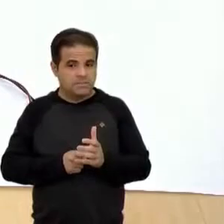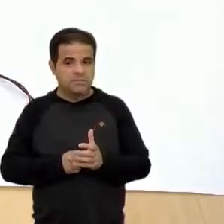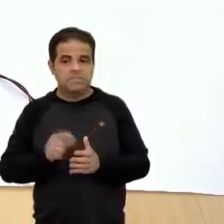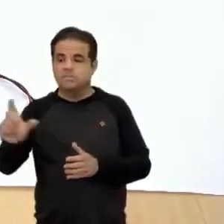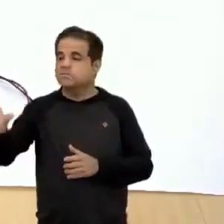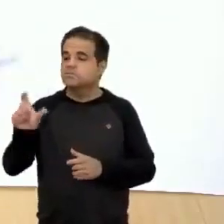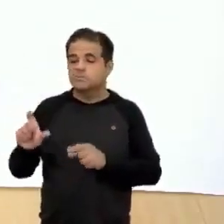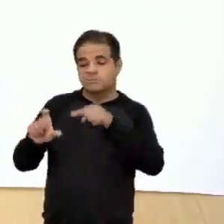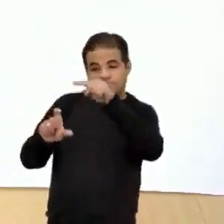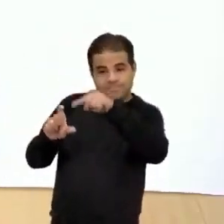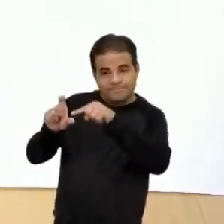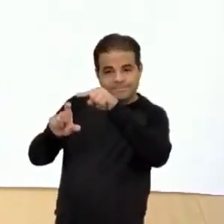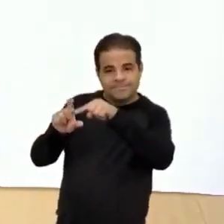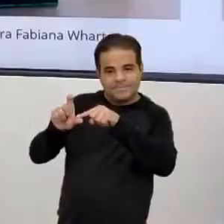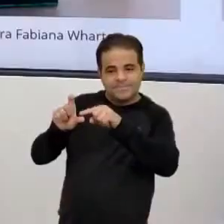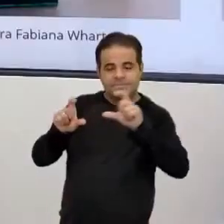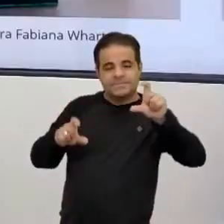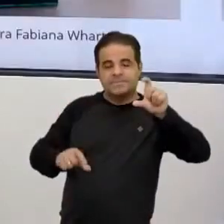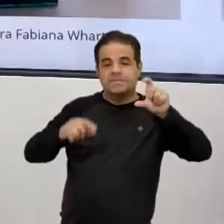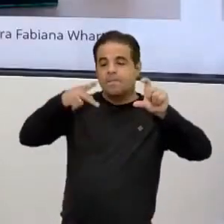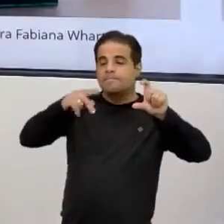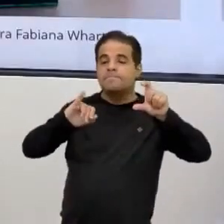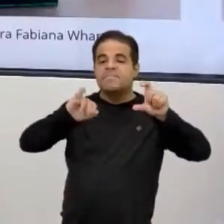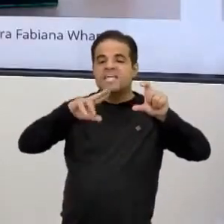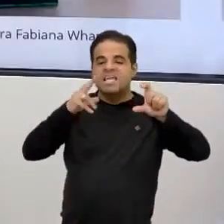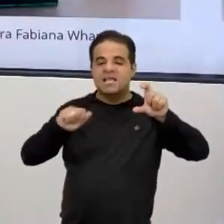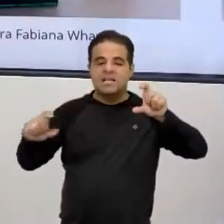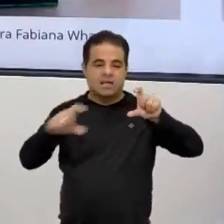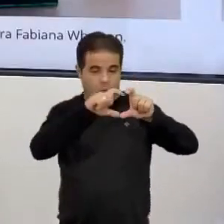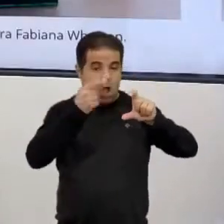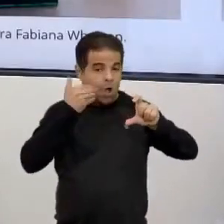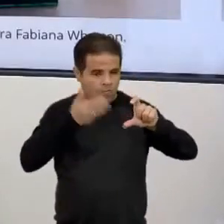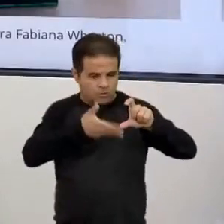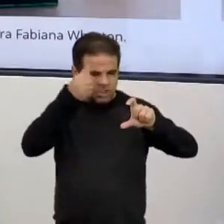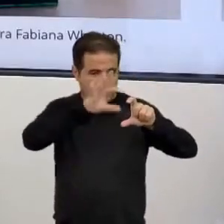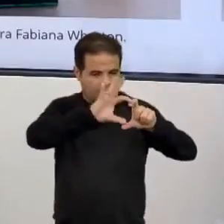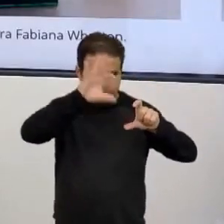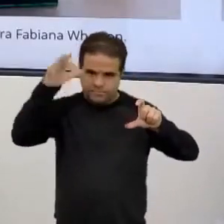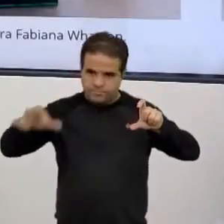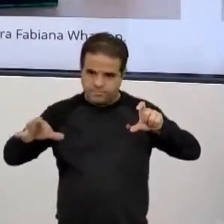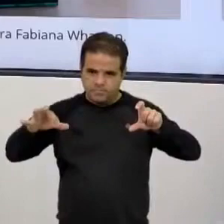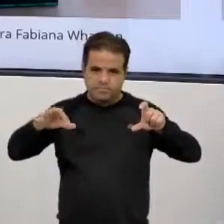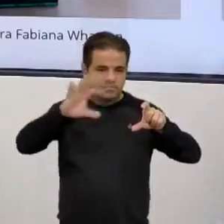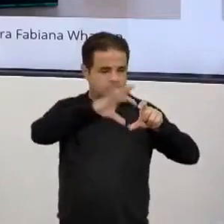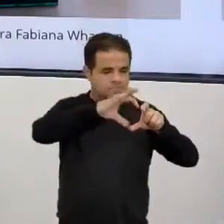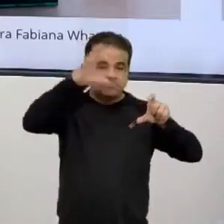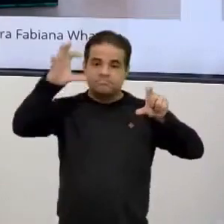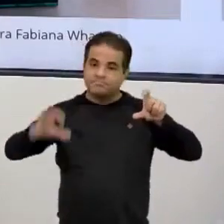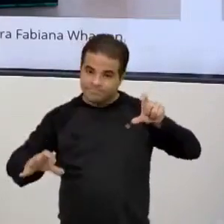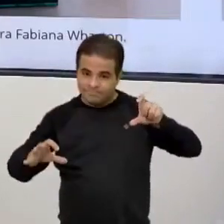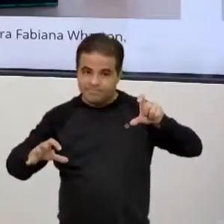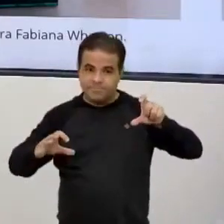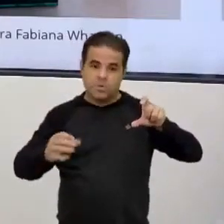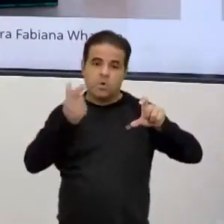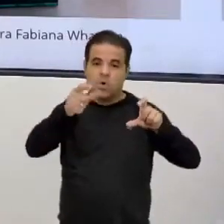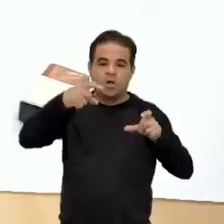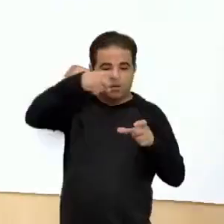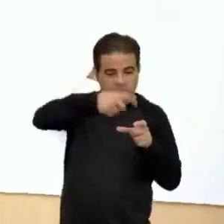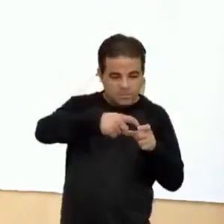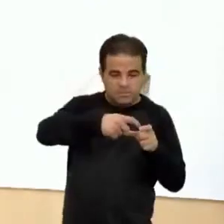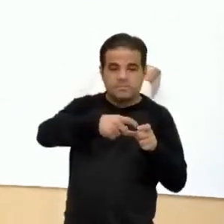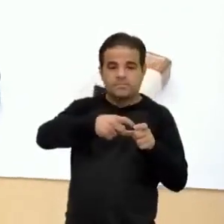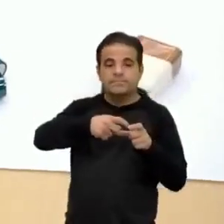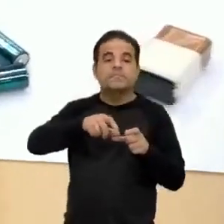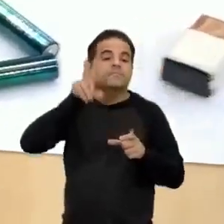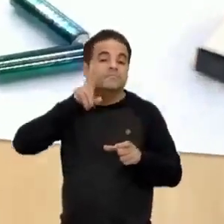porta-pilha ou plug de bateria. O porta-pilha é isso aqui. Eu vou tirar as pilhas de dentro, né? Mas um porta-pilha,